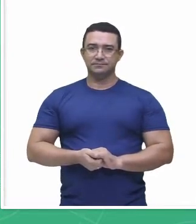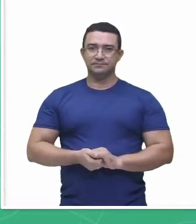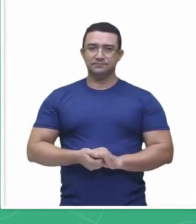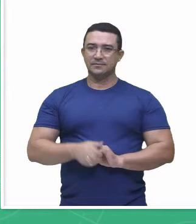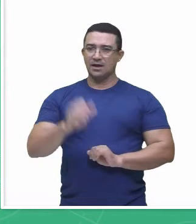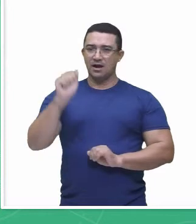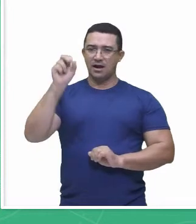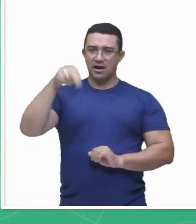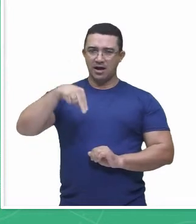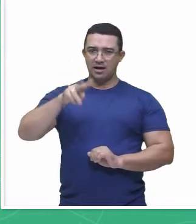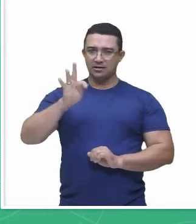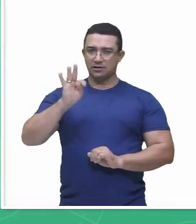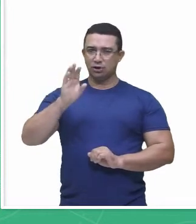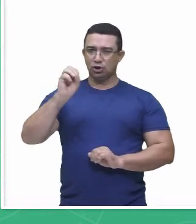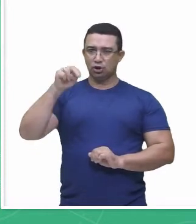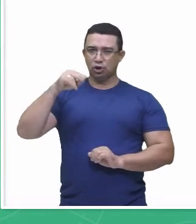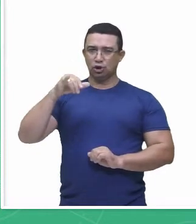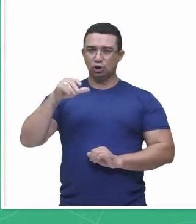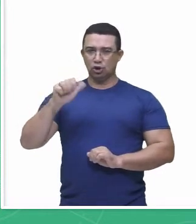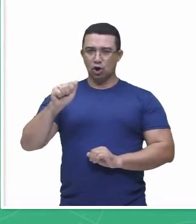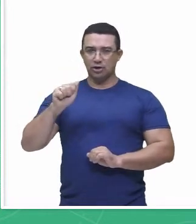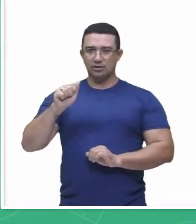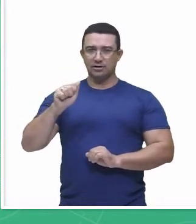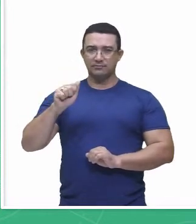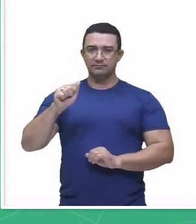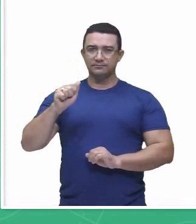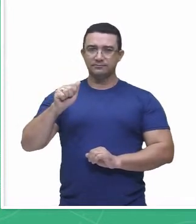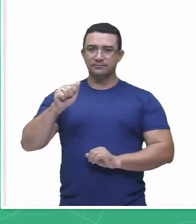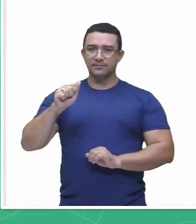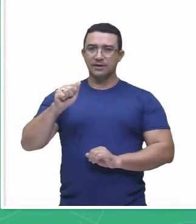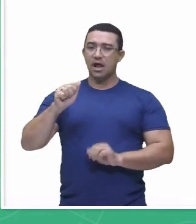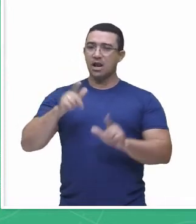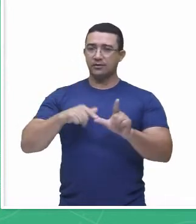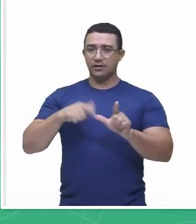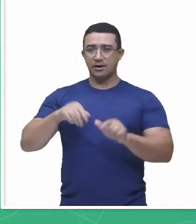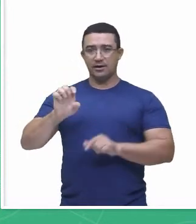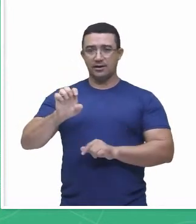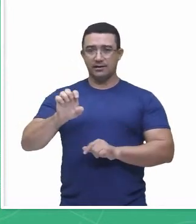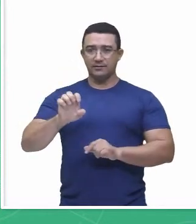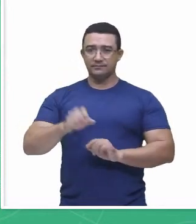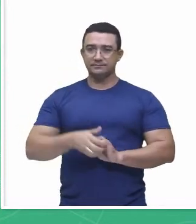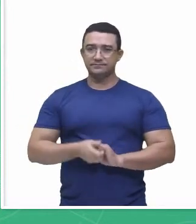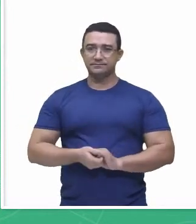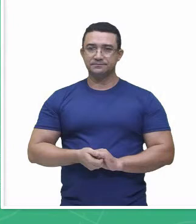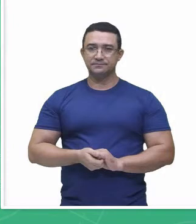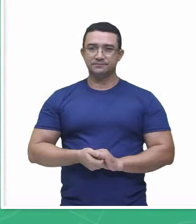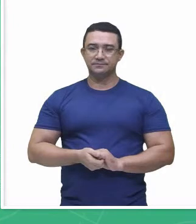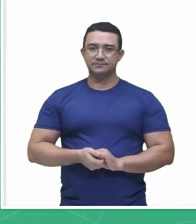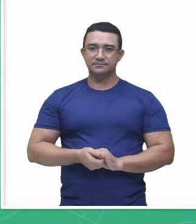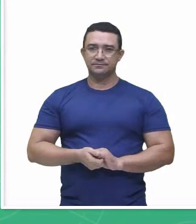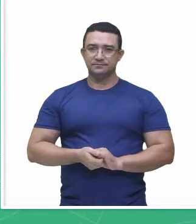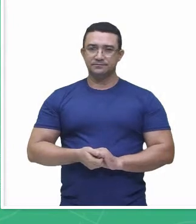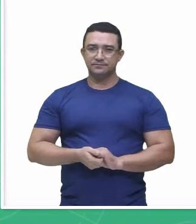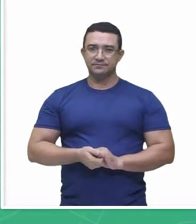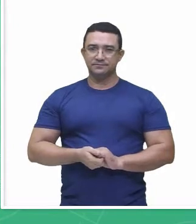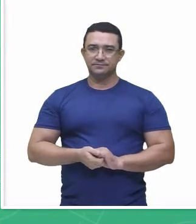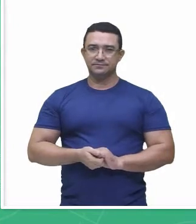temos a Antônia dizendo, Antônia não respondeu, aliás, Antônia dizendo que é letra E, colocou até o nome da escola